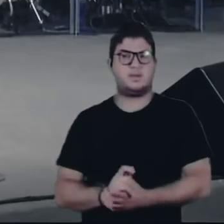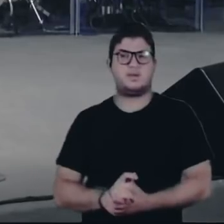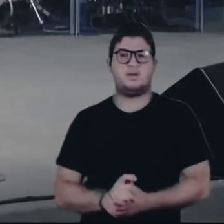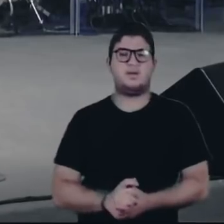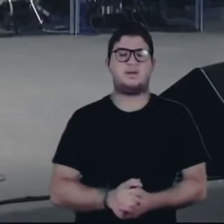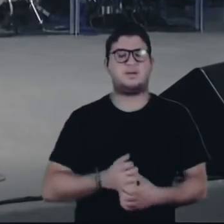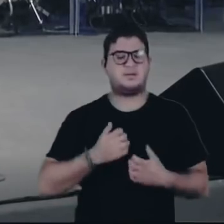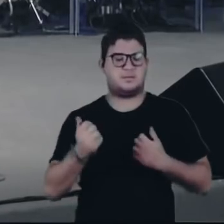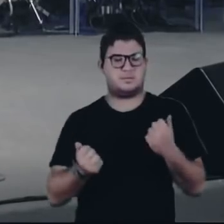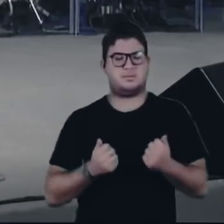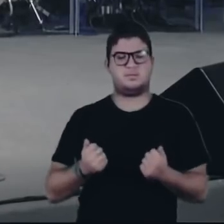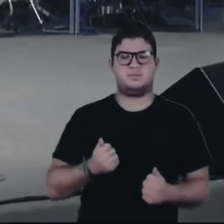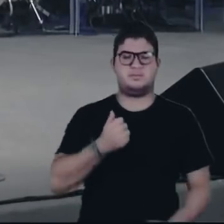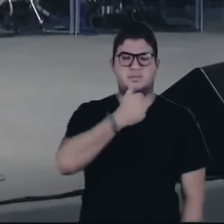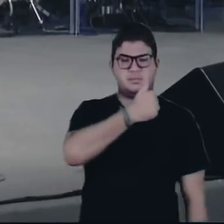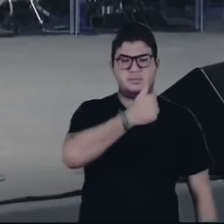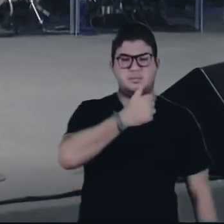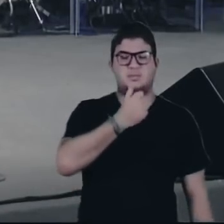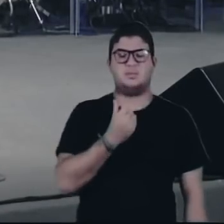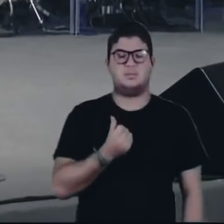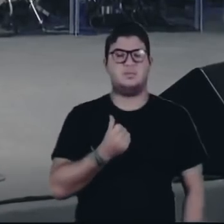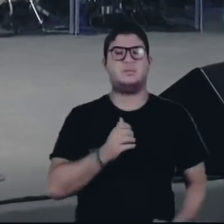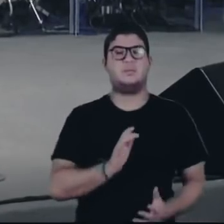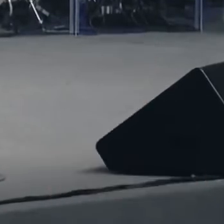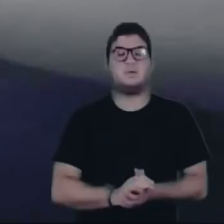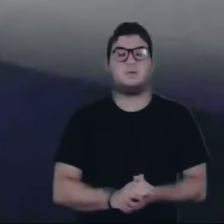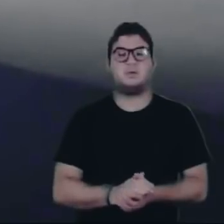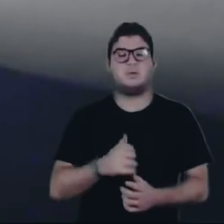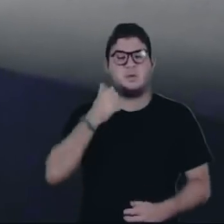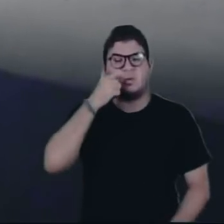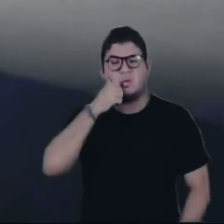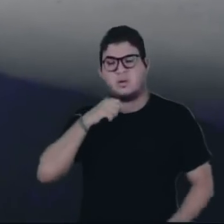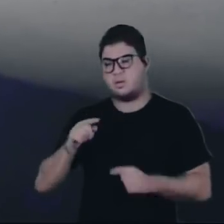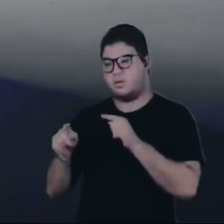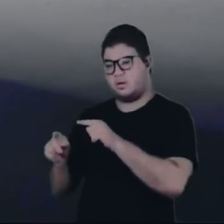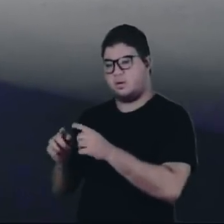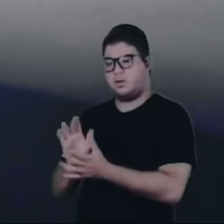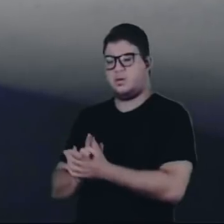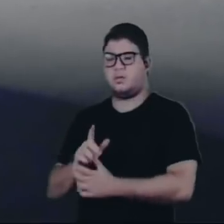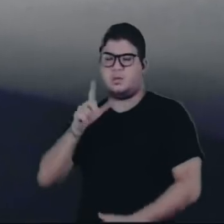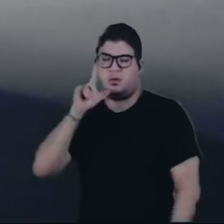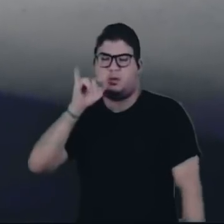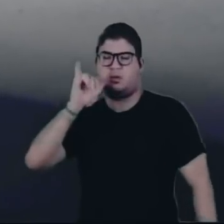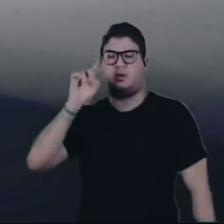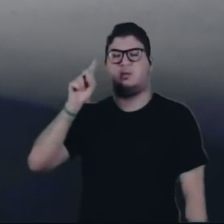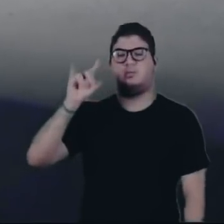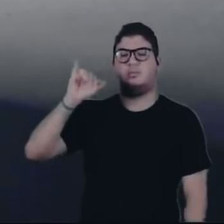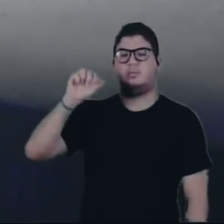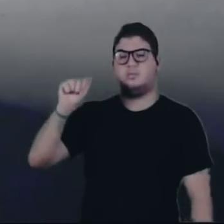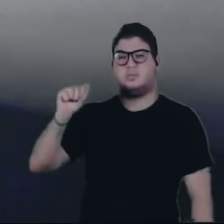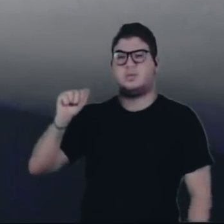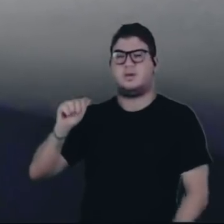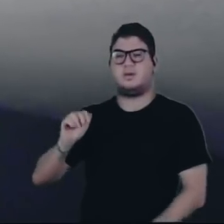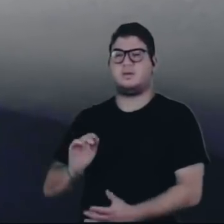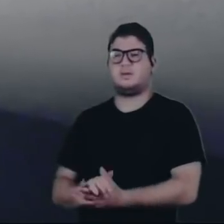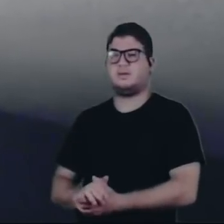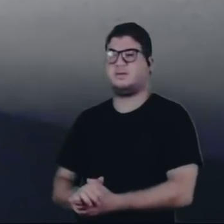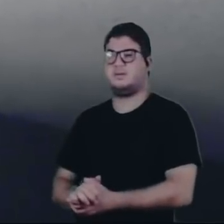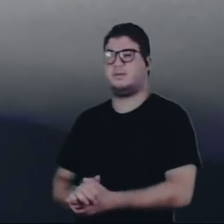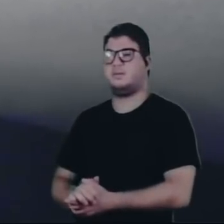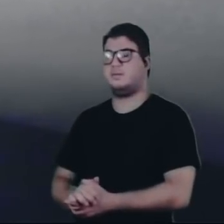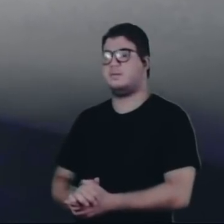Atos 16, 14 diz: uma das que ouviam era uma mulher temente a Deus, chamada Lídia. Presta bem atenção nesse nome. Olha o que ela